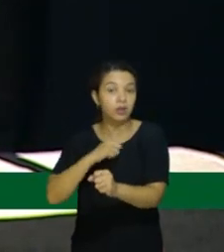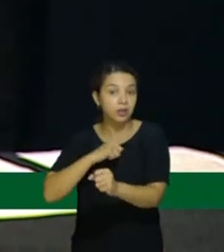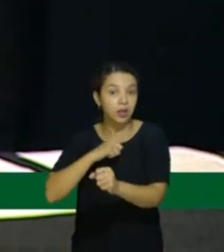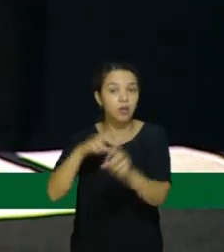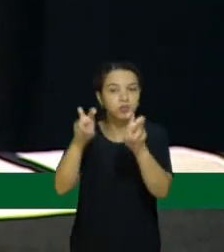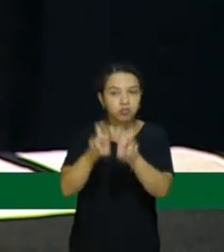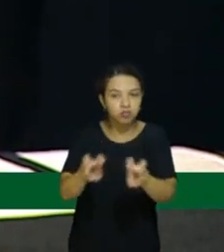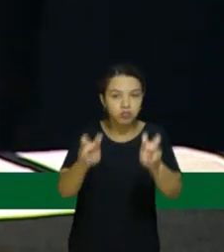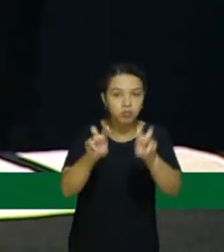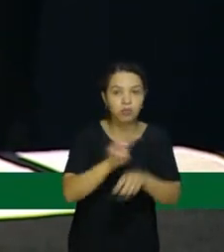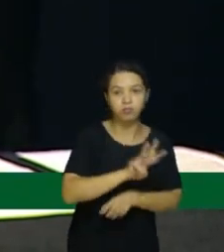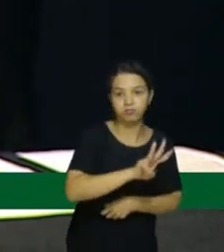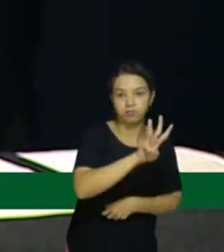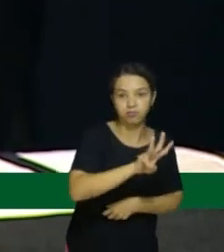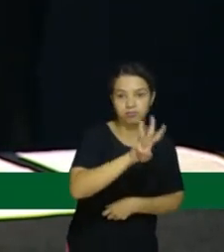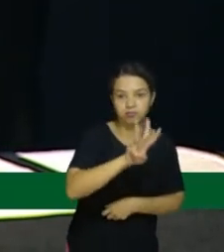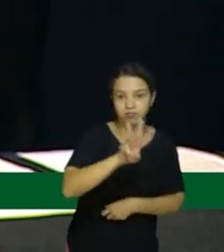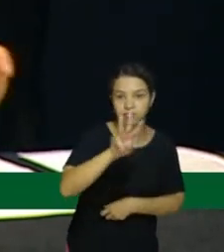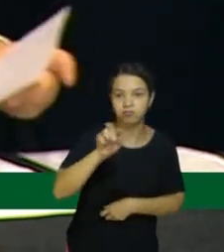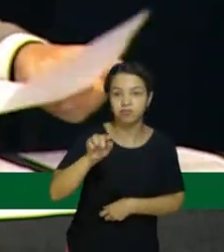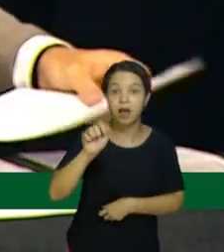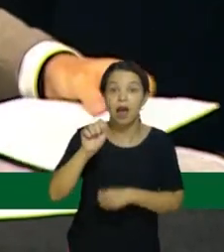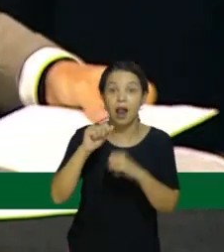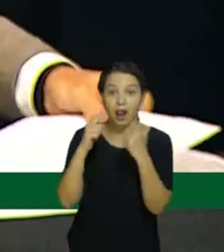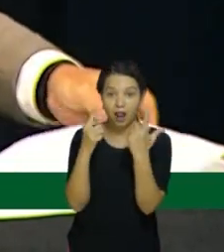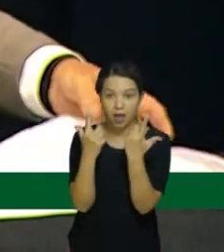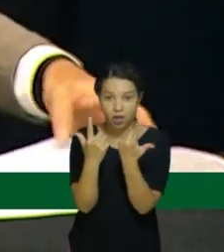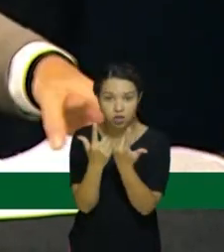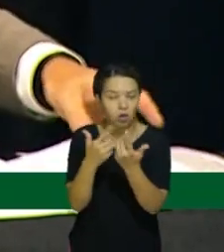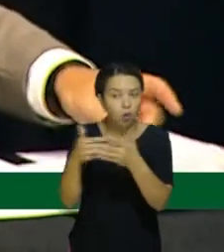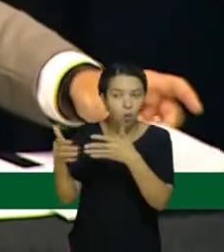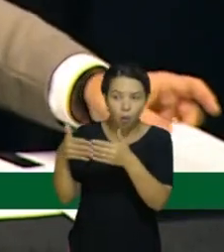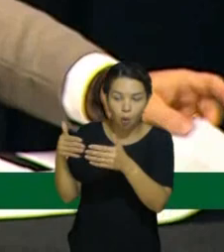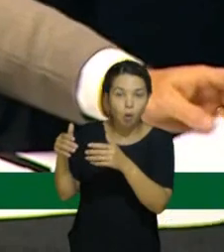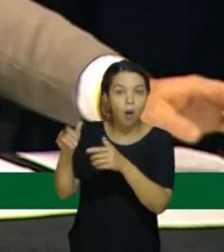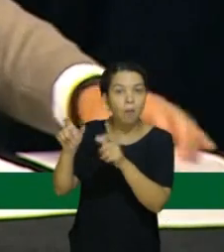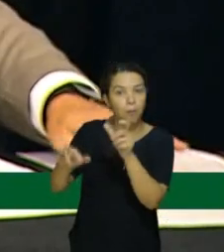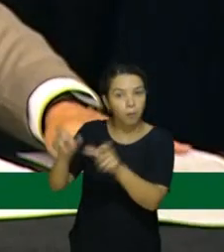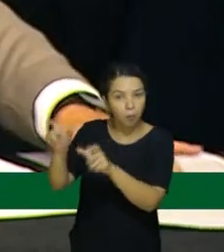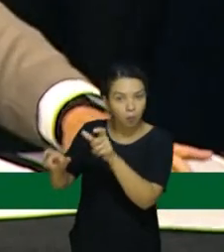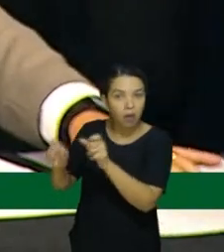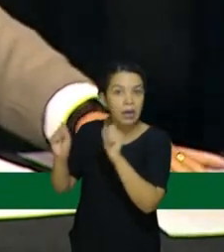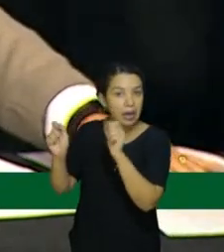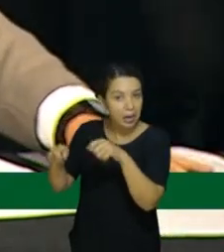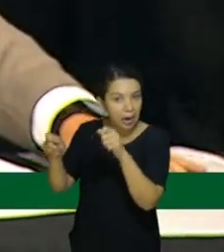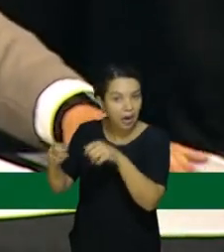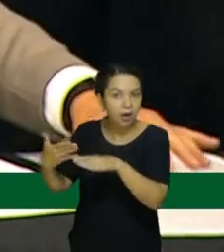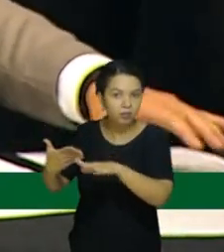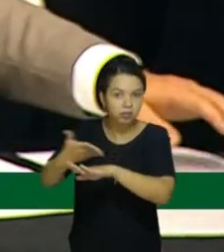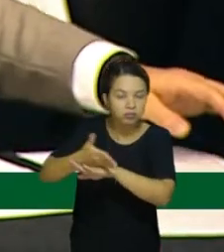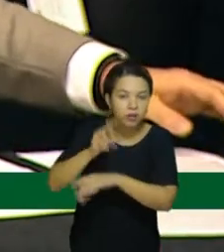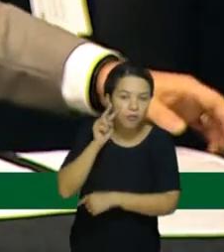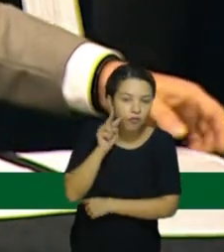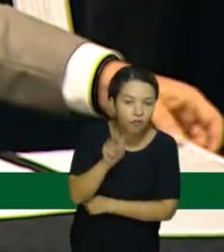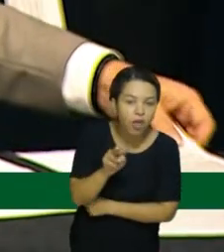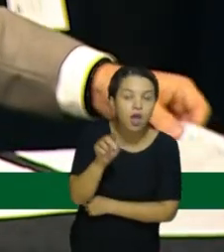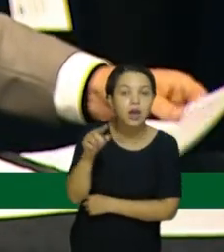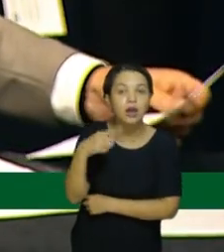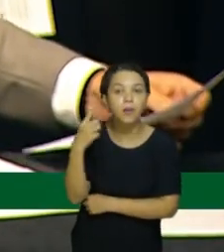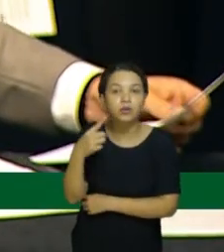Assembleia Legislativa para que todo Catarinense possa fazer o acompanhamento daquela sessão saber quais deputados